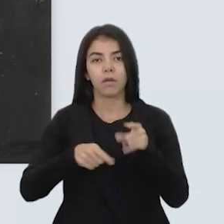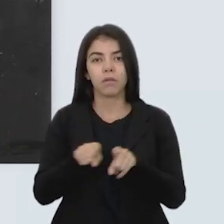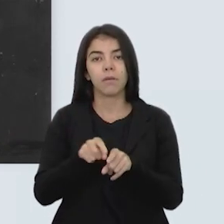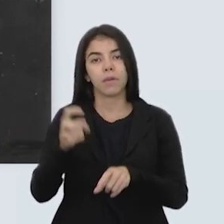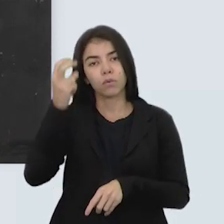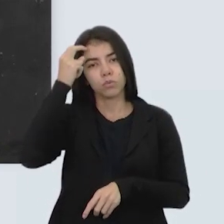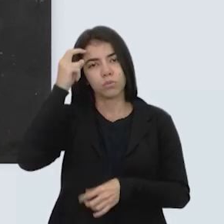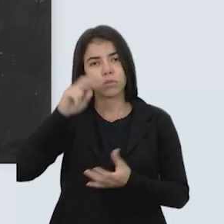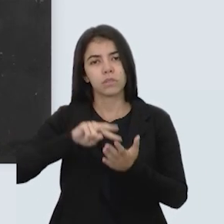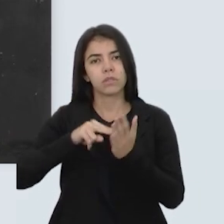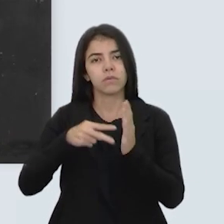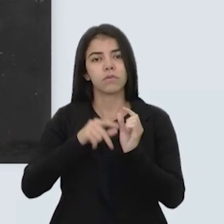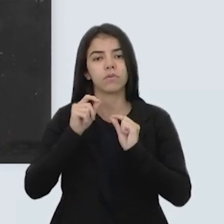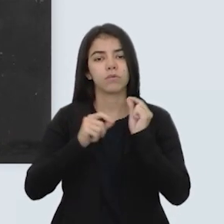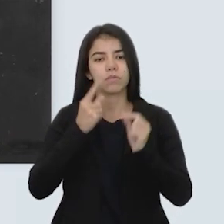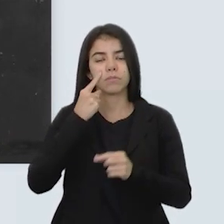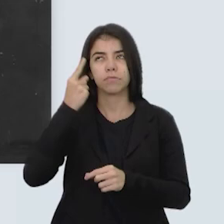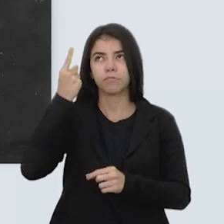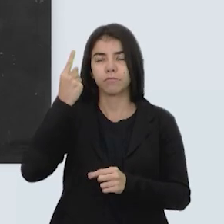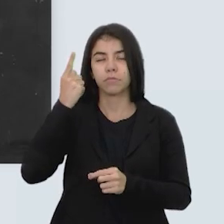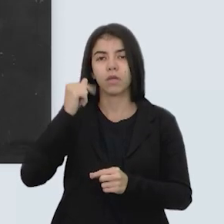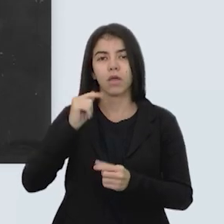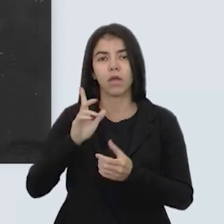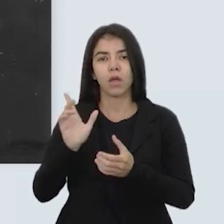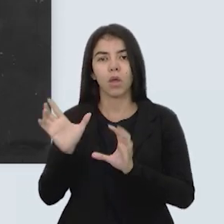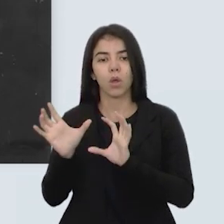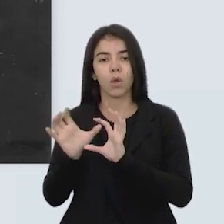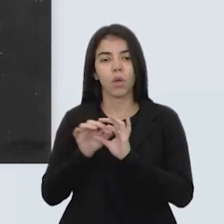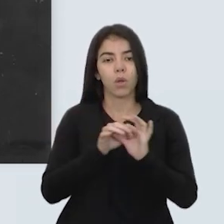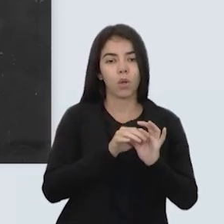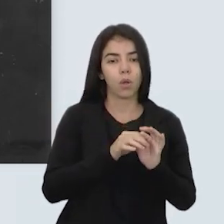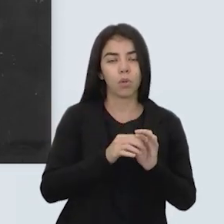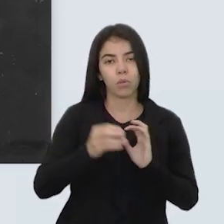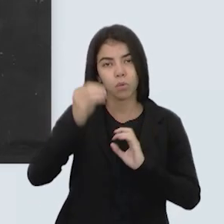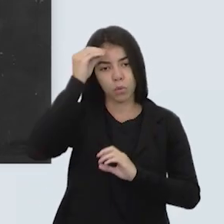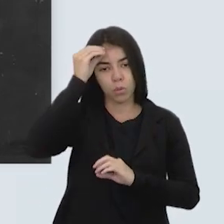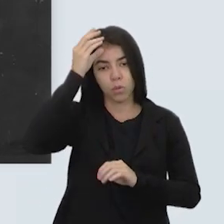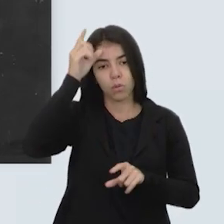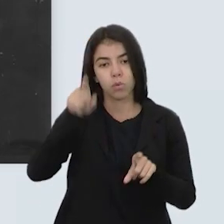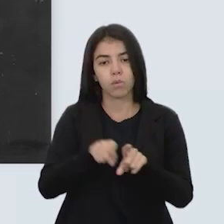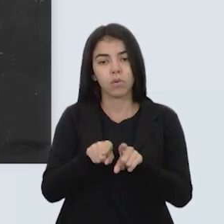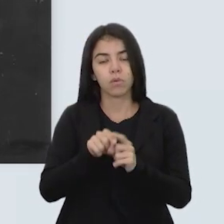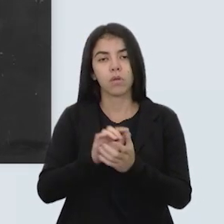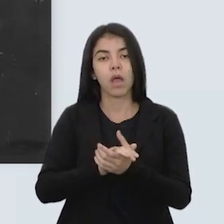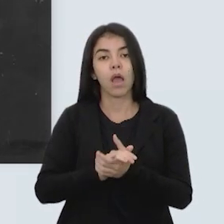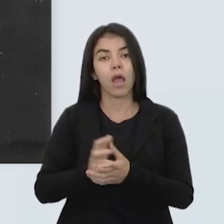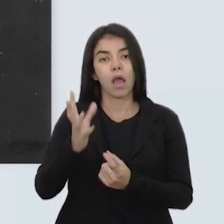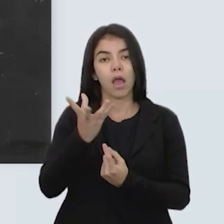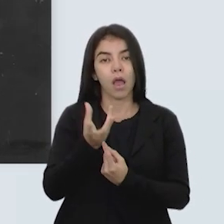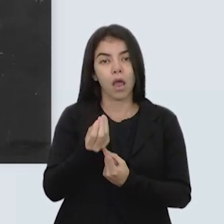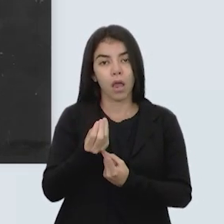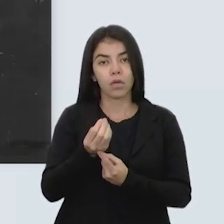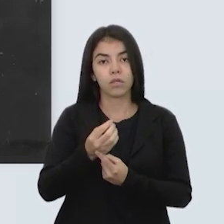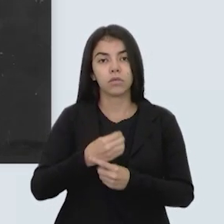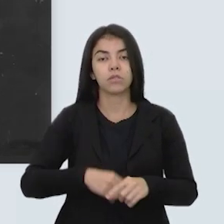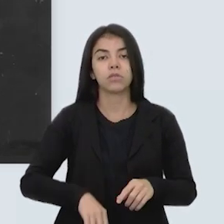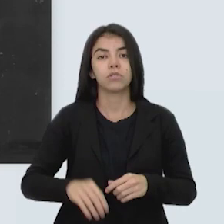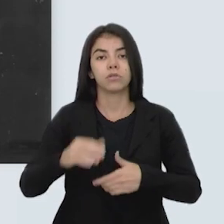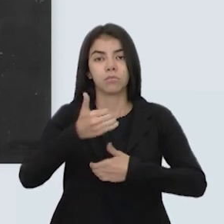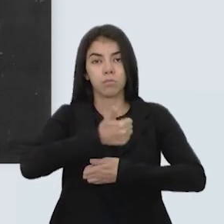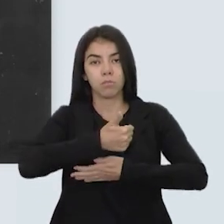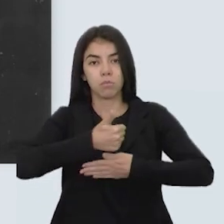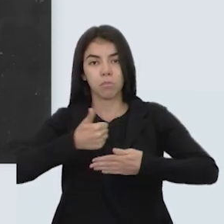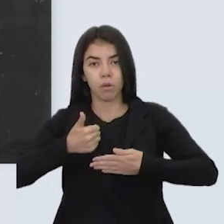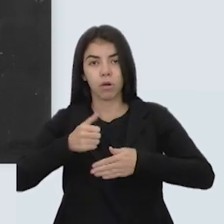quer dizer um todo complexo que inclui conhecimentos, crenças, arte, moral, leis, costumes ou